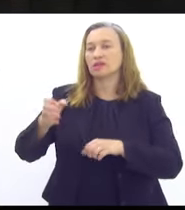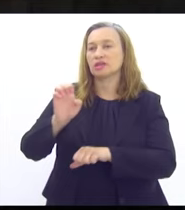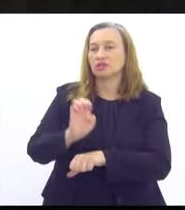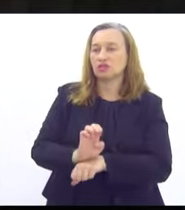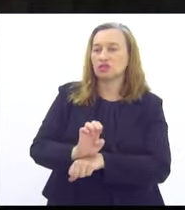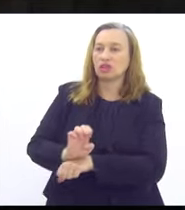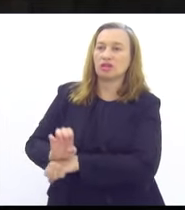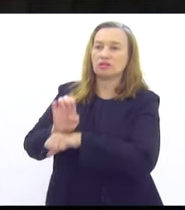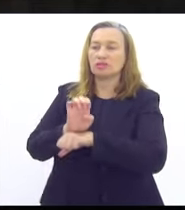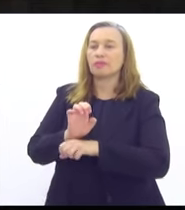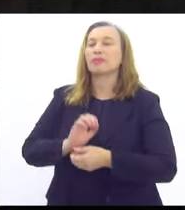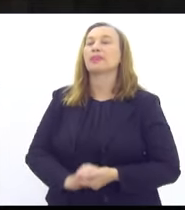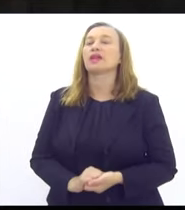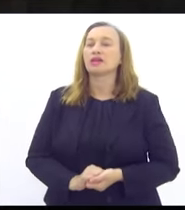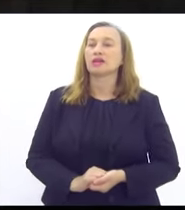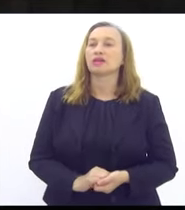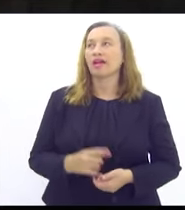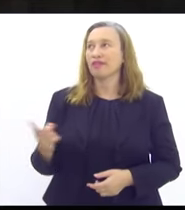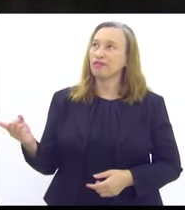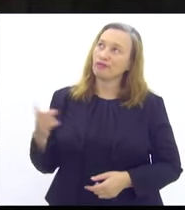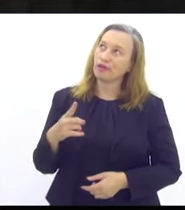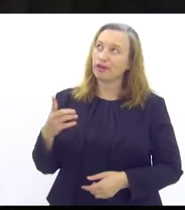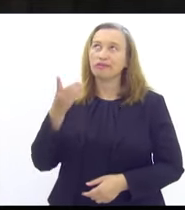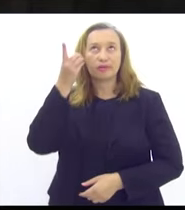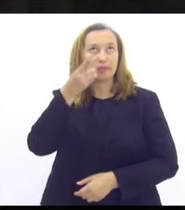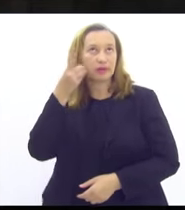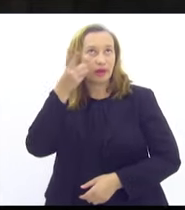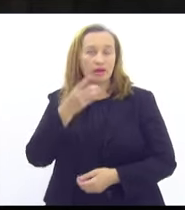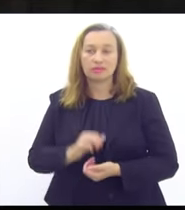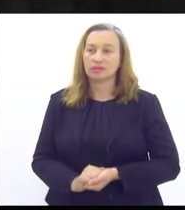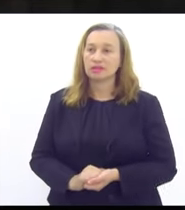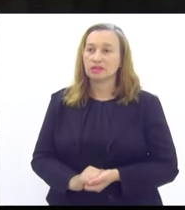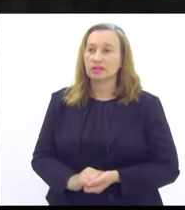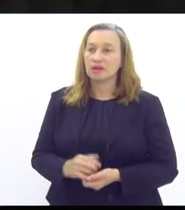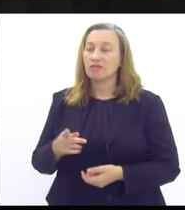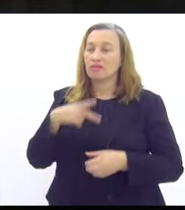interestaduais. Aí vem um deputado e diz... fazer